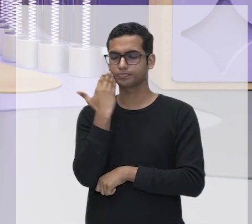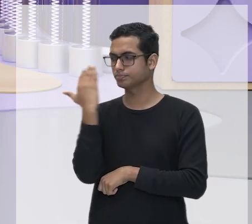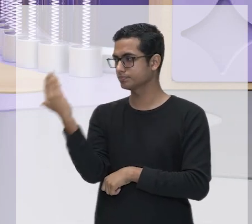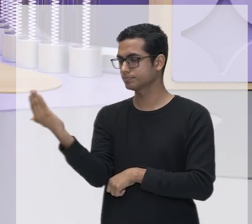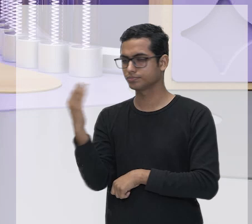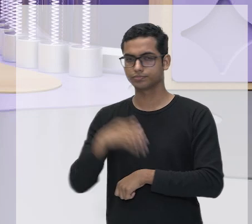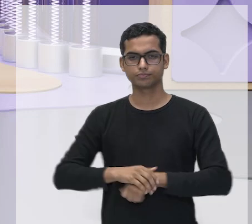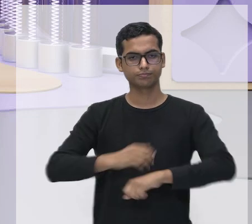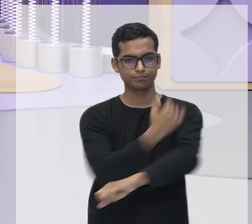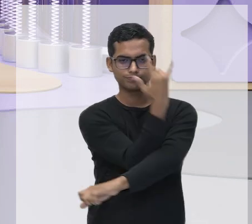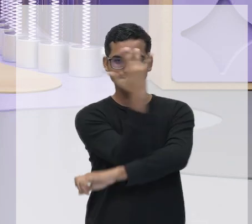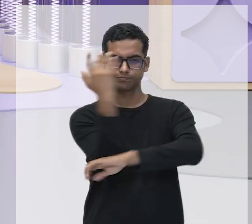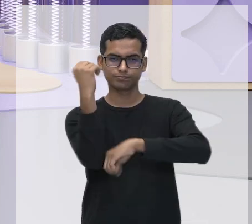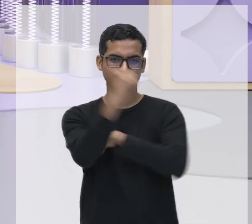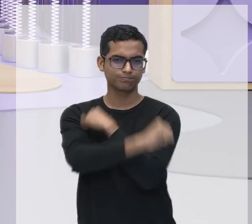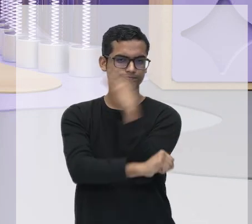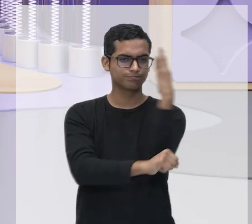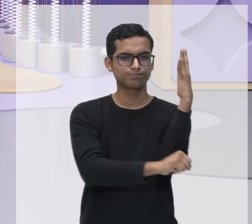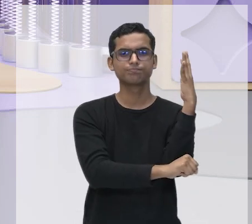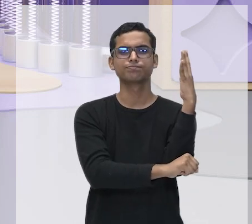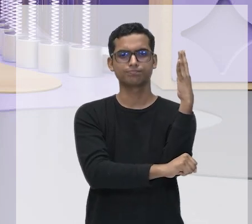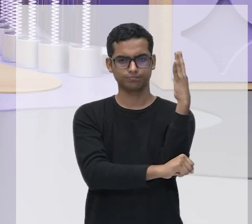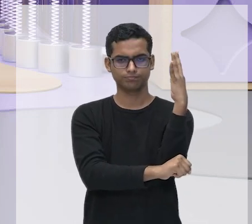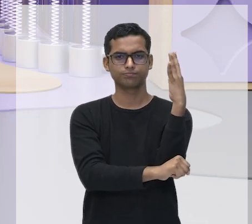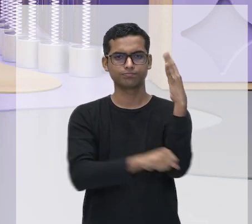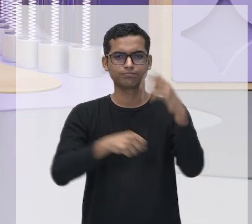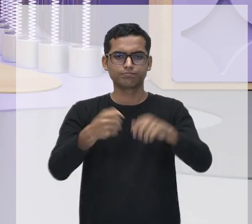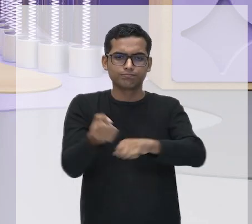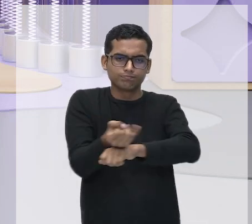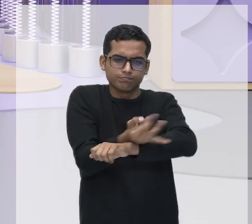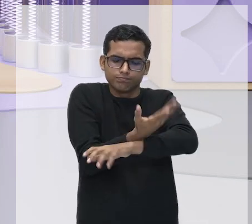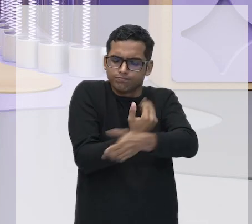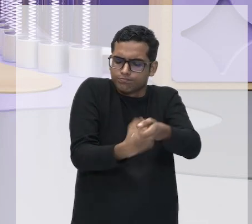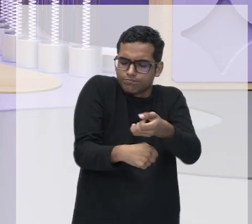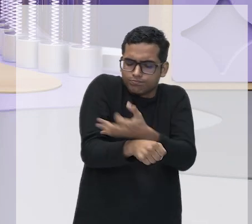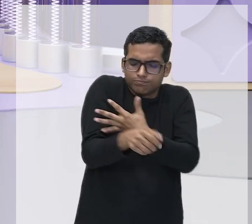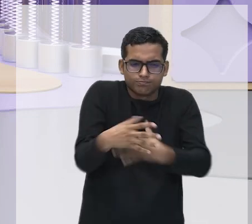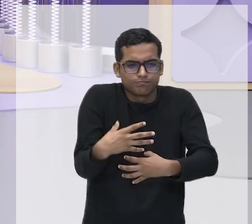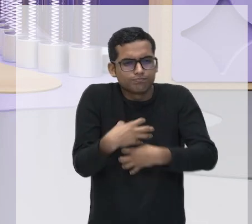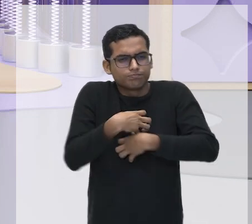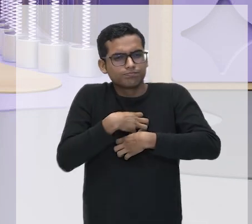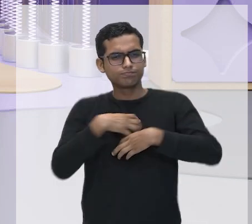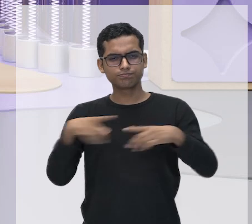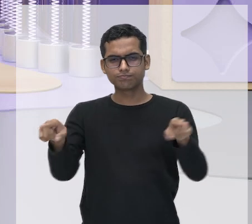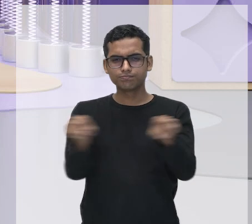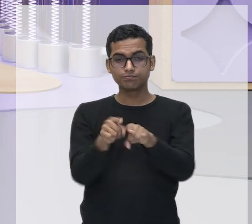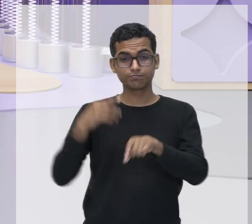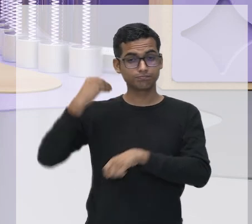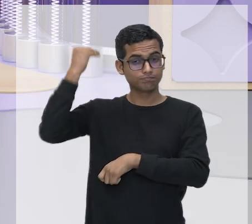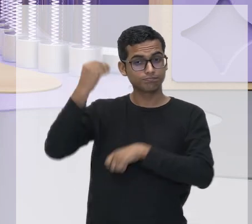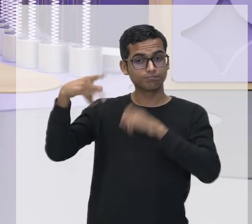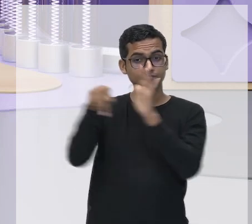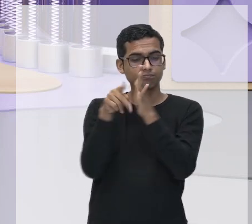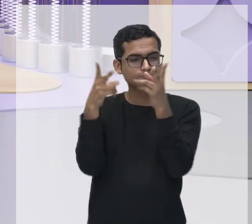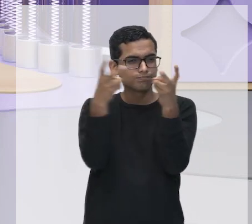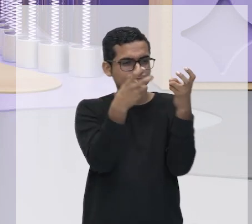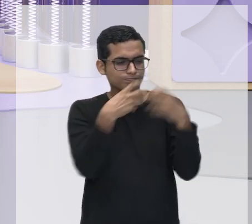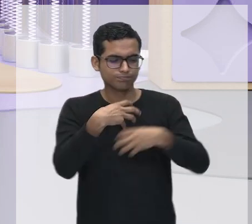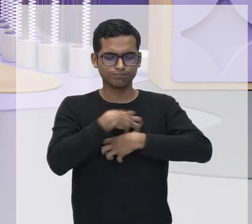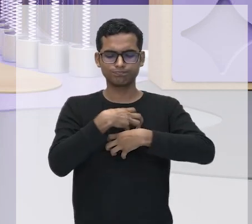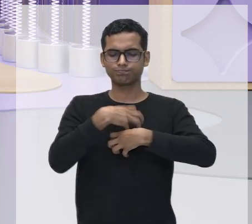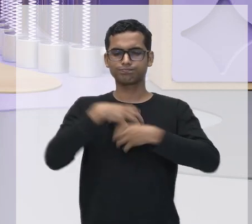imanência nós temos a natureza, as emoções, as